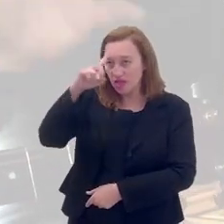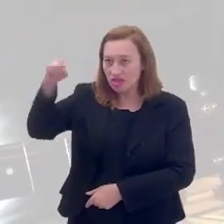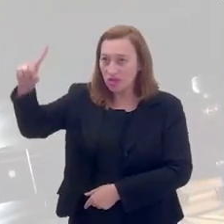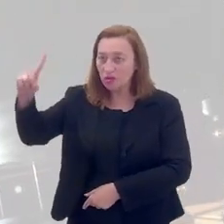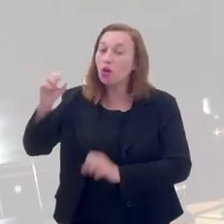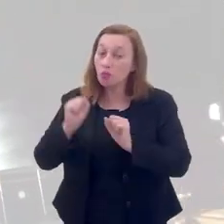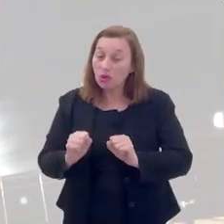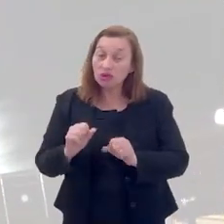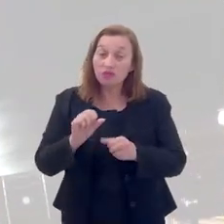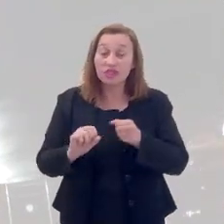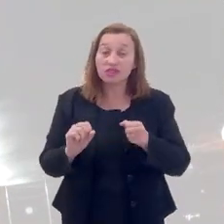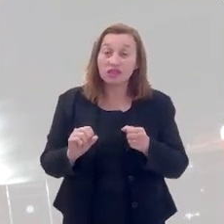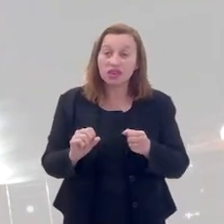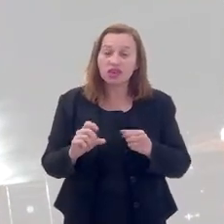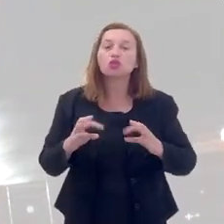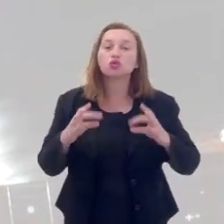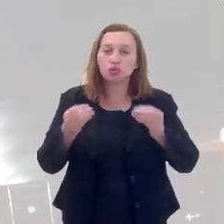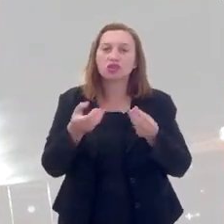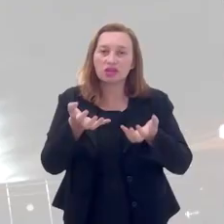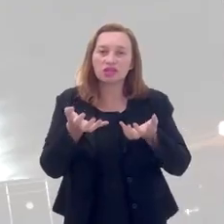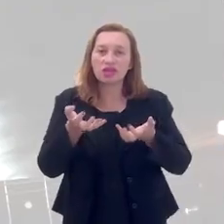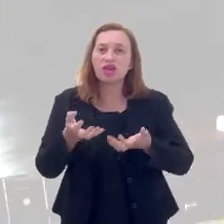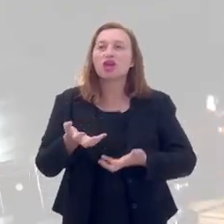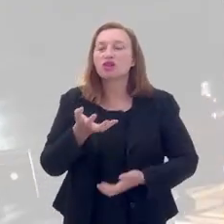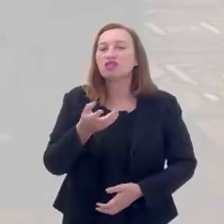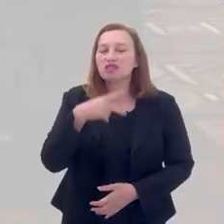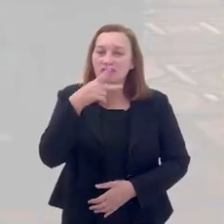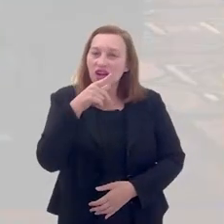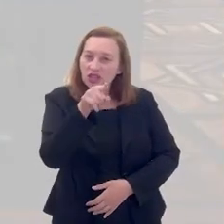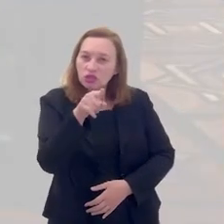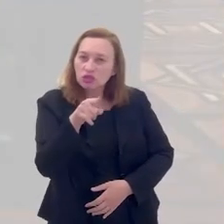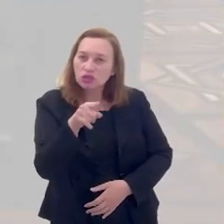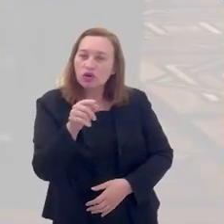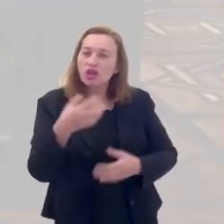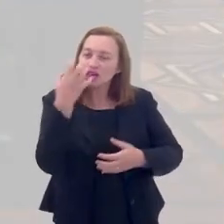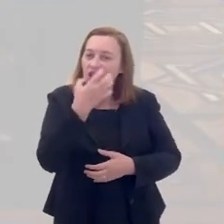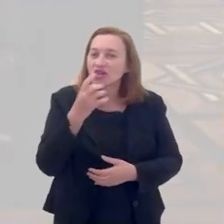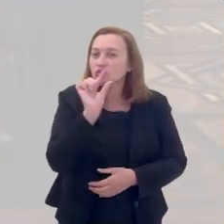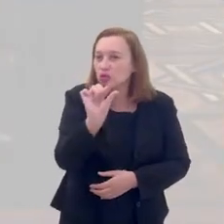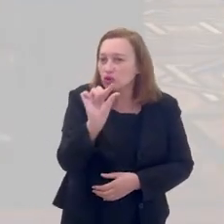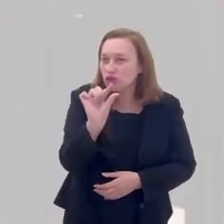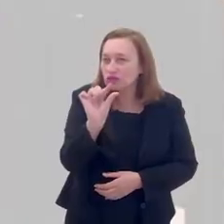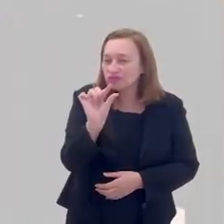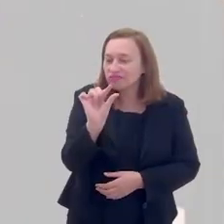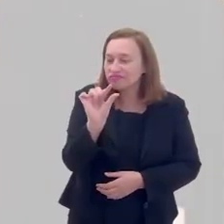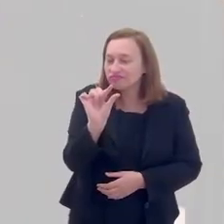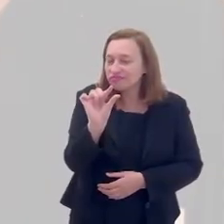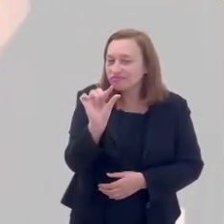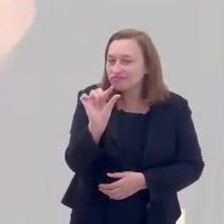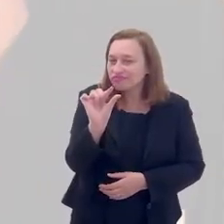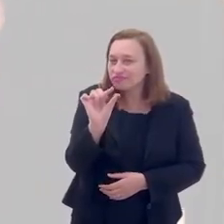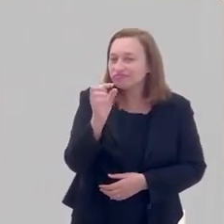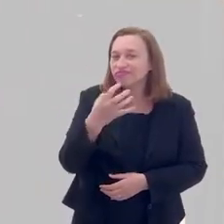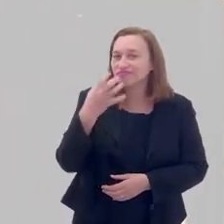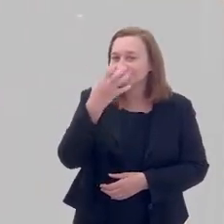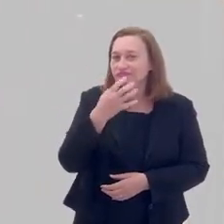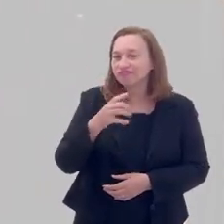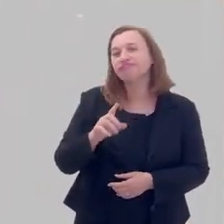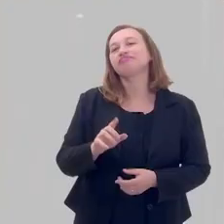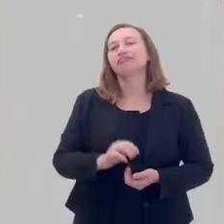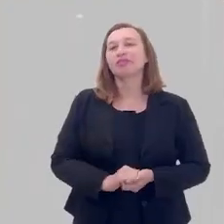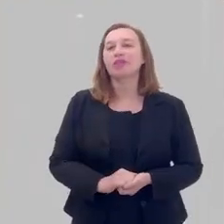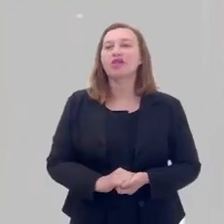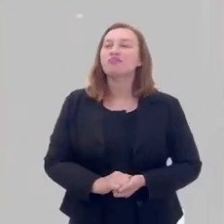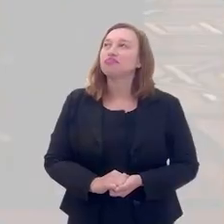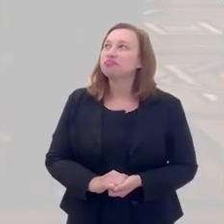a gente pode fazer aquilo que quiser eu queria que você cantasse um pedaço dessa música pra gente por favor toque um pouco grande pra gente